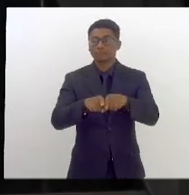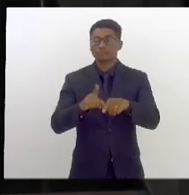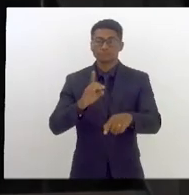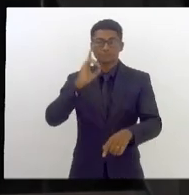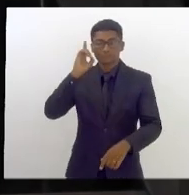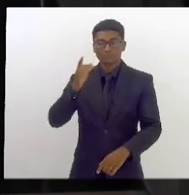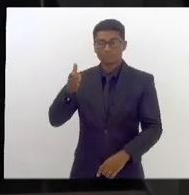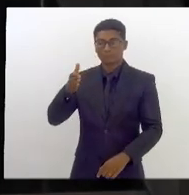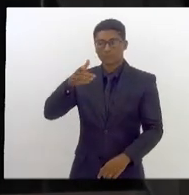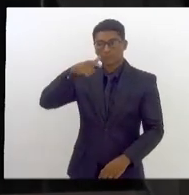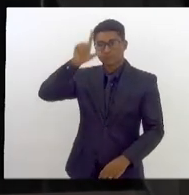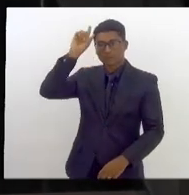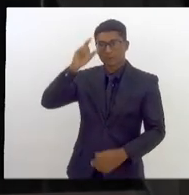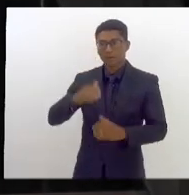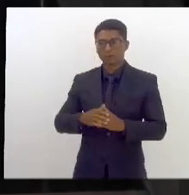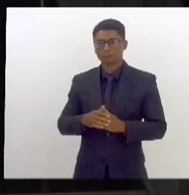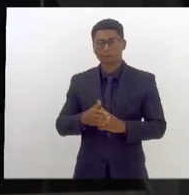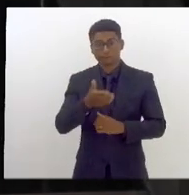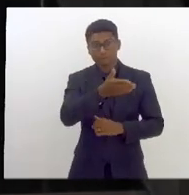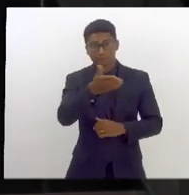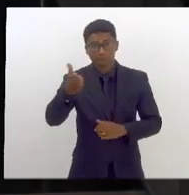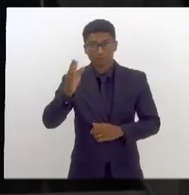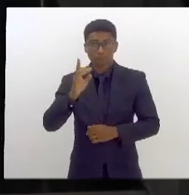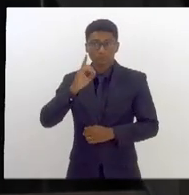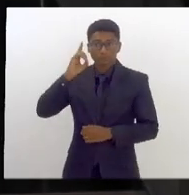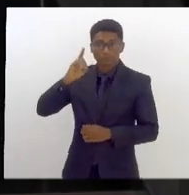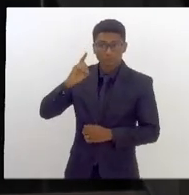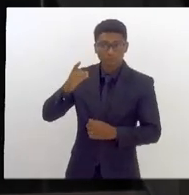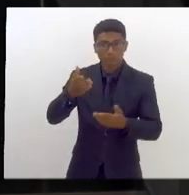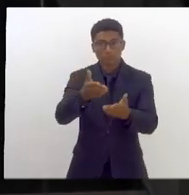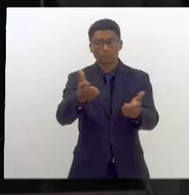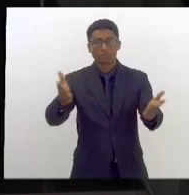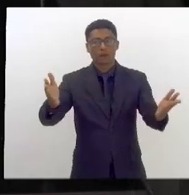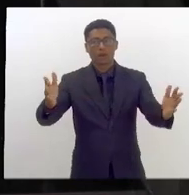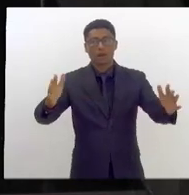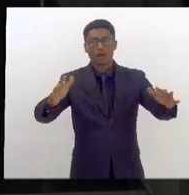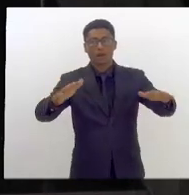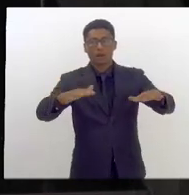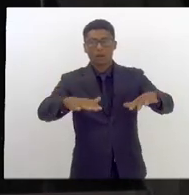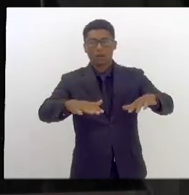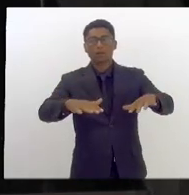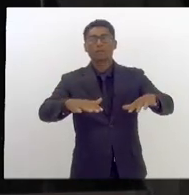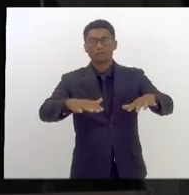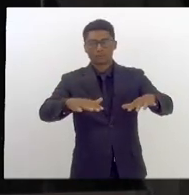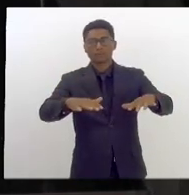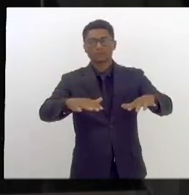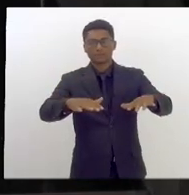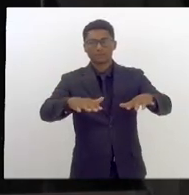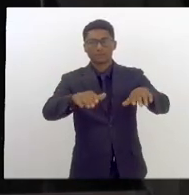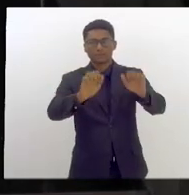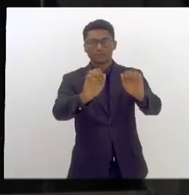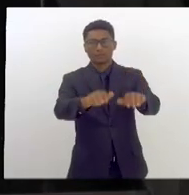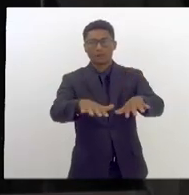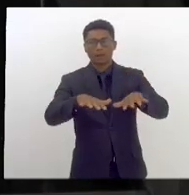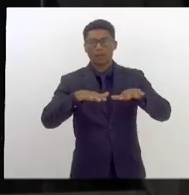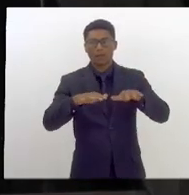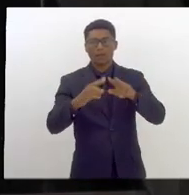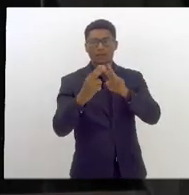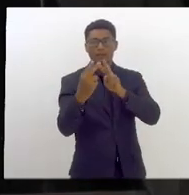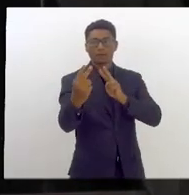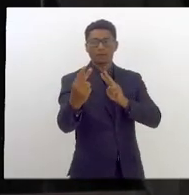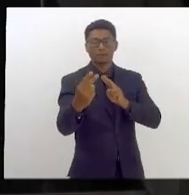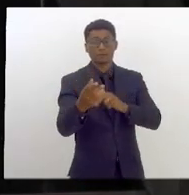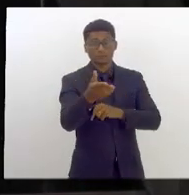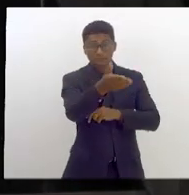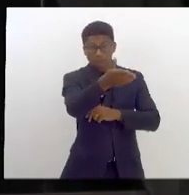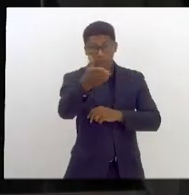Paulo deputados e deputados que começam a adentrar o plenário digital cidadãos E cidadãs